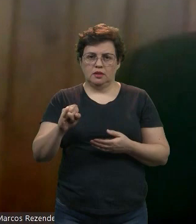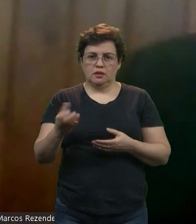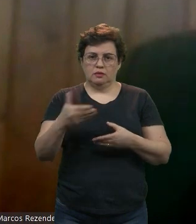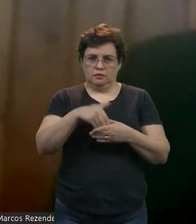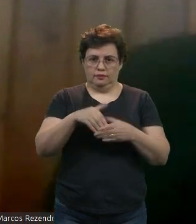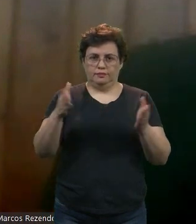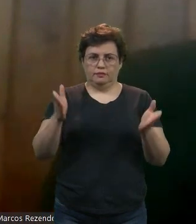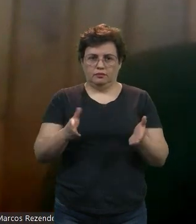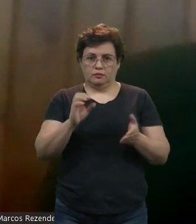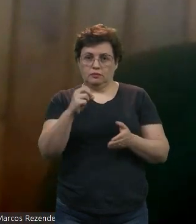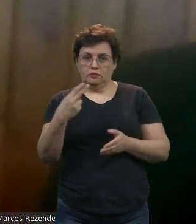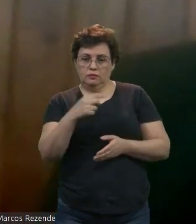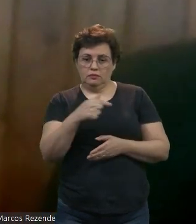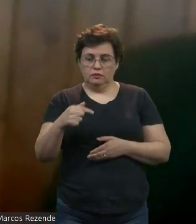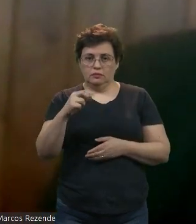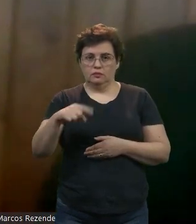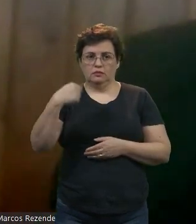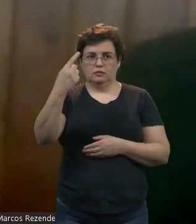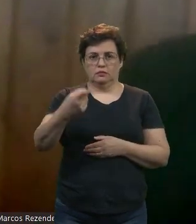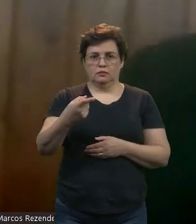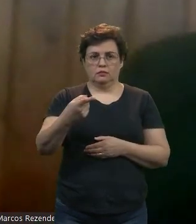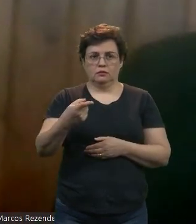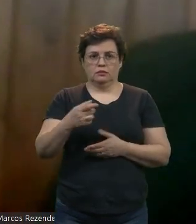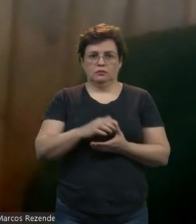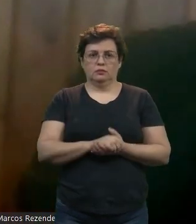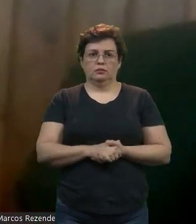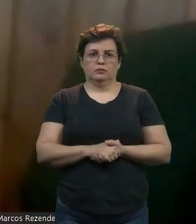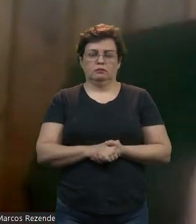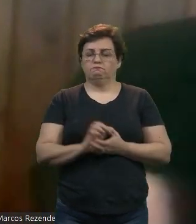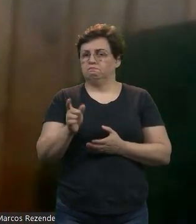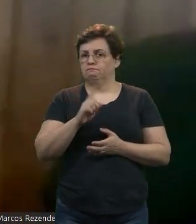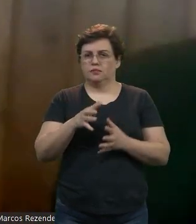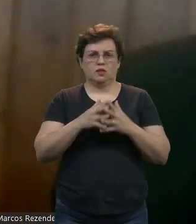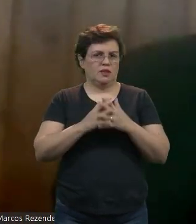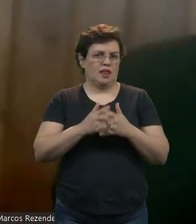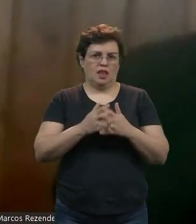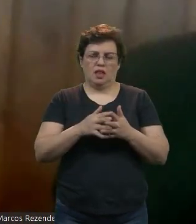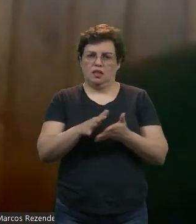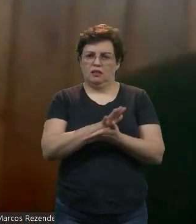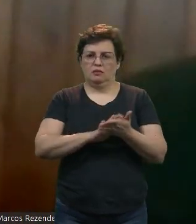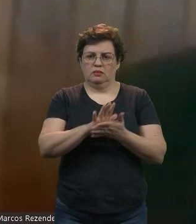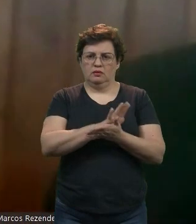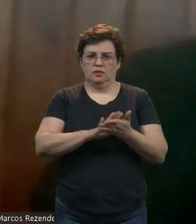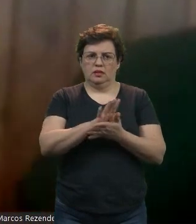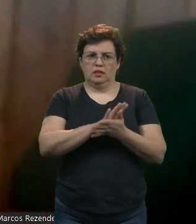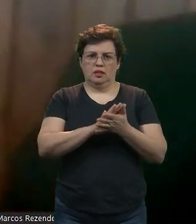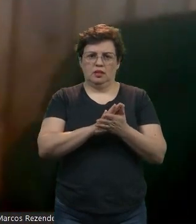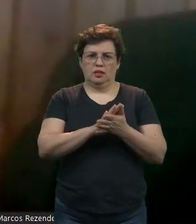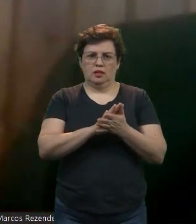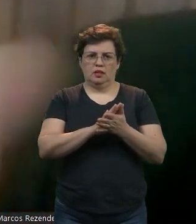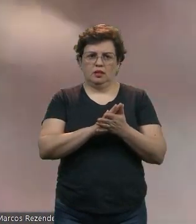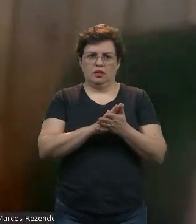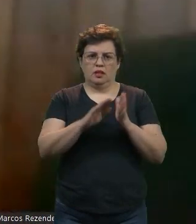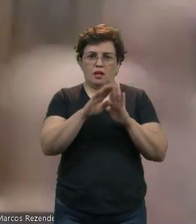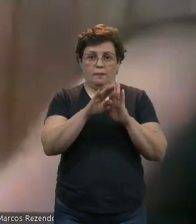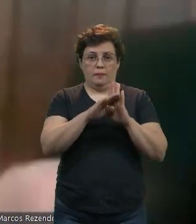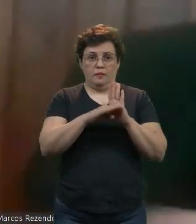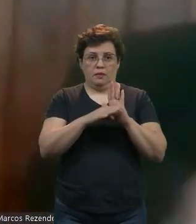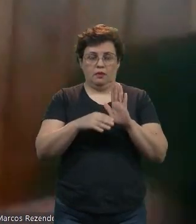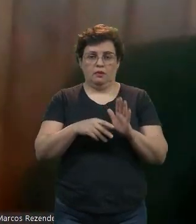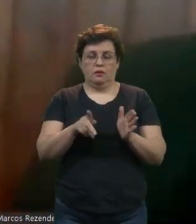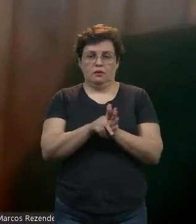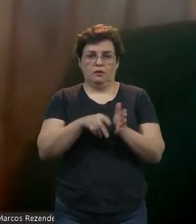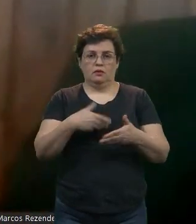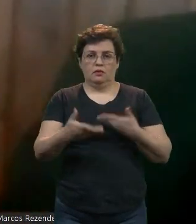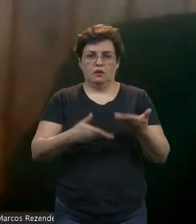isso hoje ou a semana que vem? Não iria atrapalhar em nada a programação do servidor. É uma